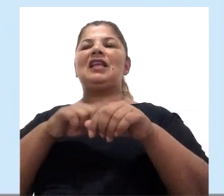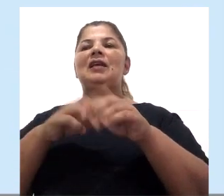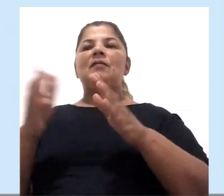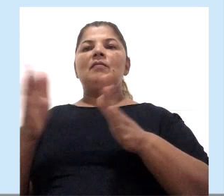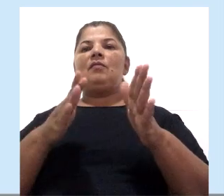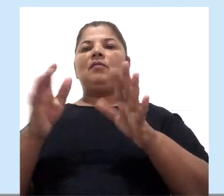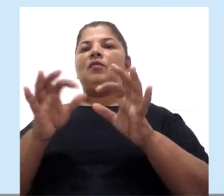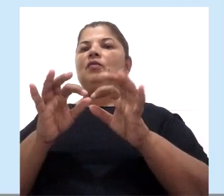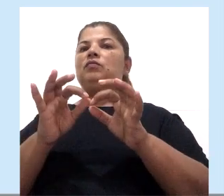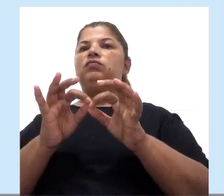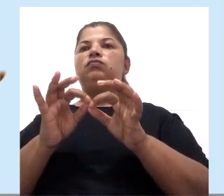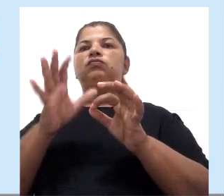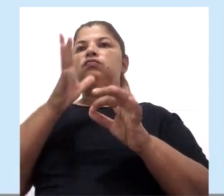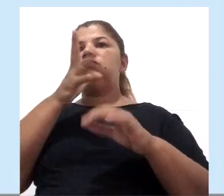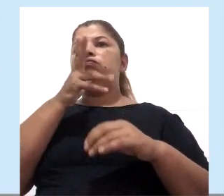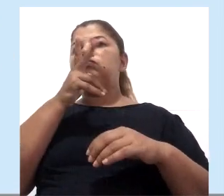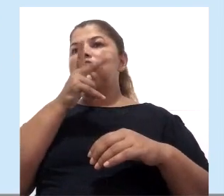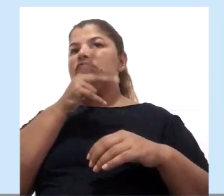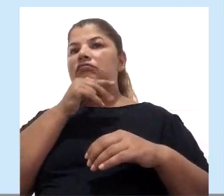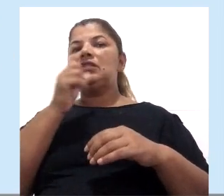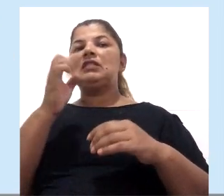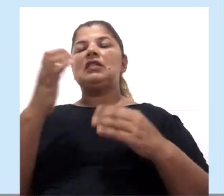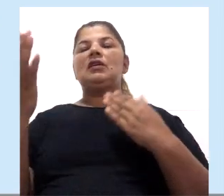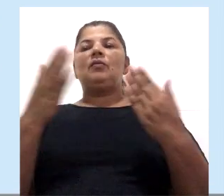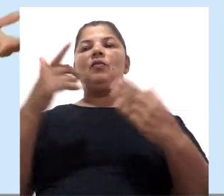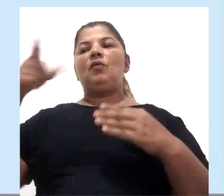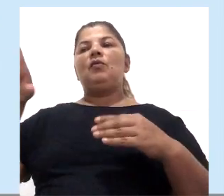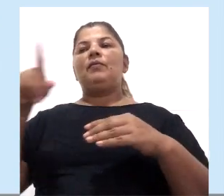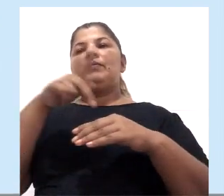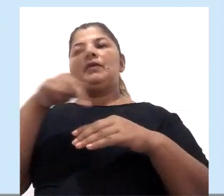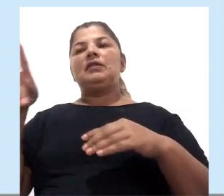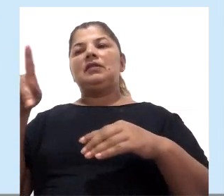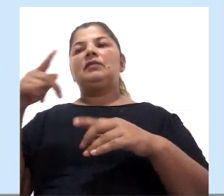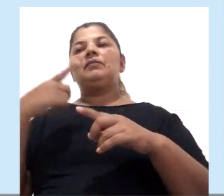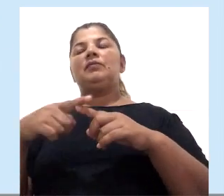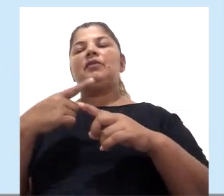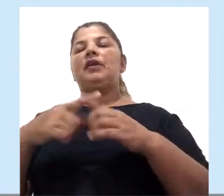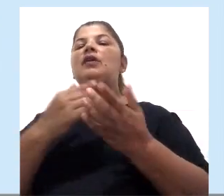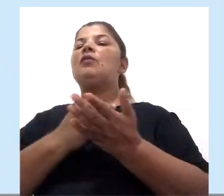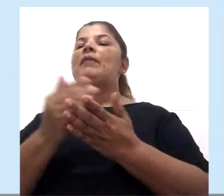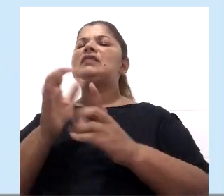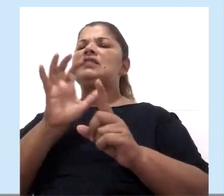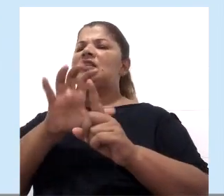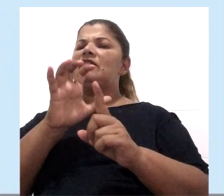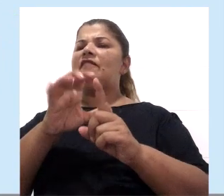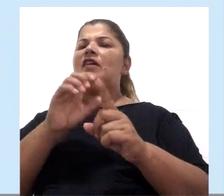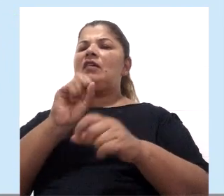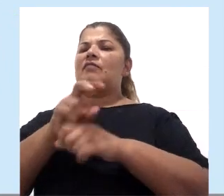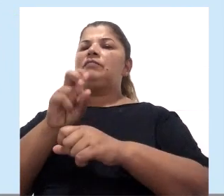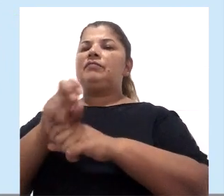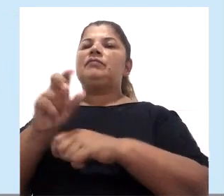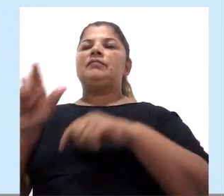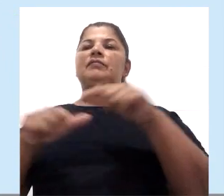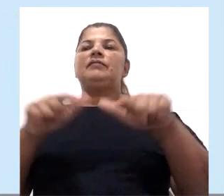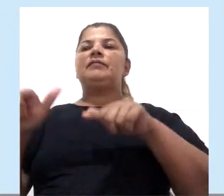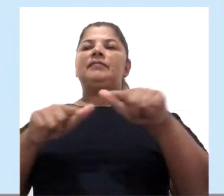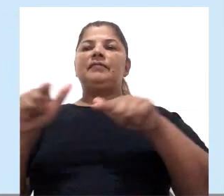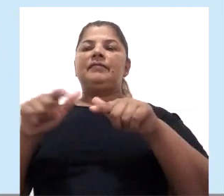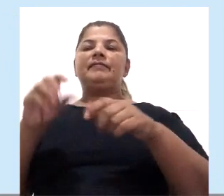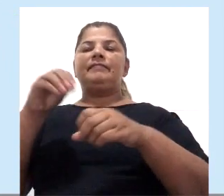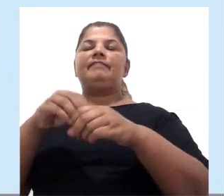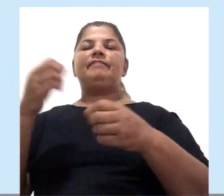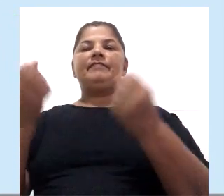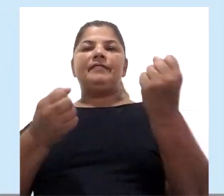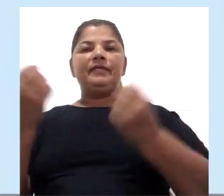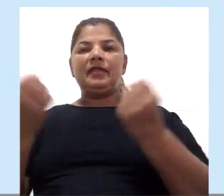duração assim, bem longo, tá? Se comparado a outros presidentes, porque ele começou a incentivar essa dinâmica de empregos no